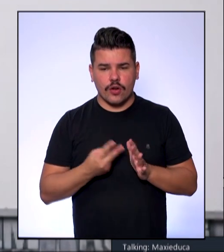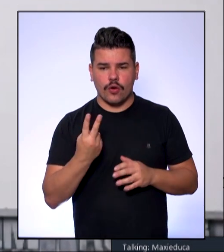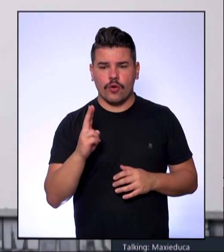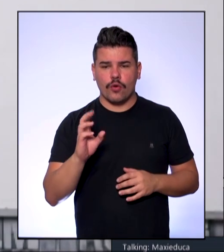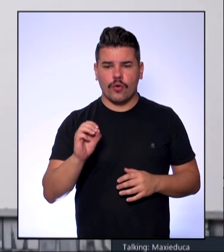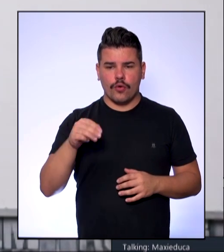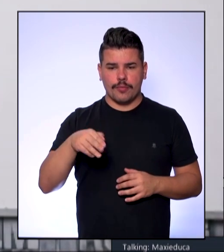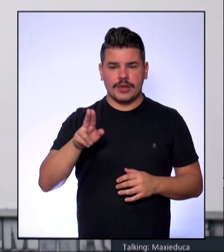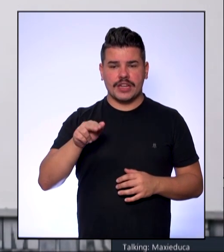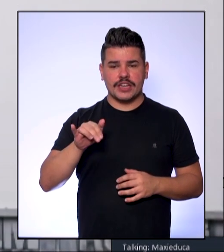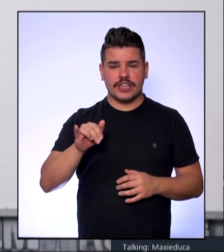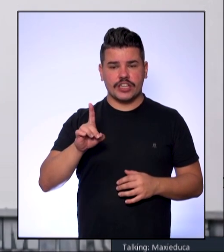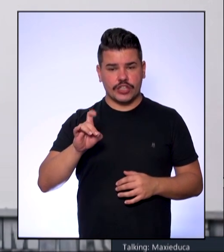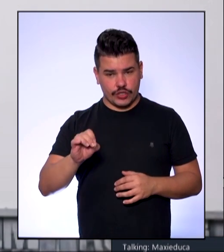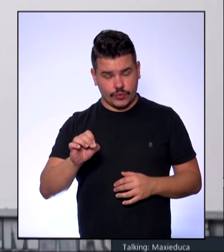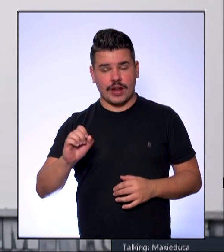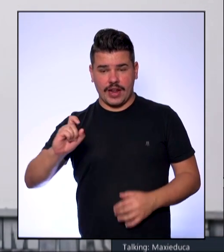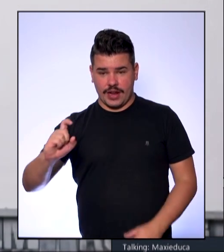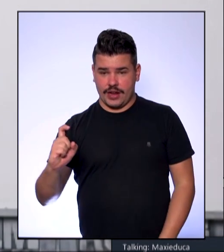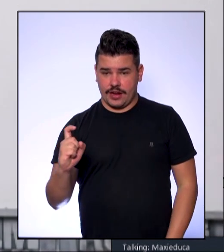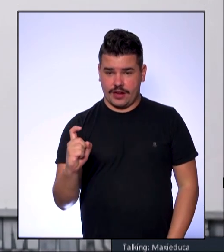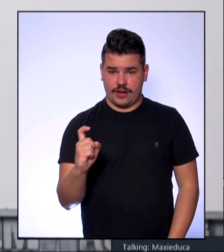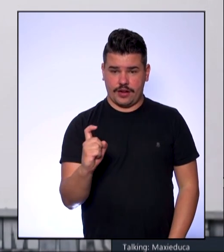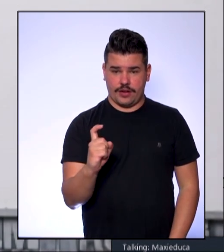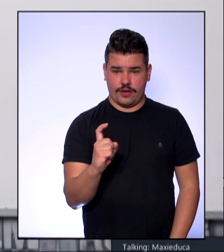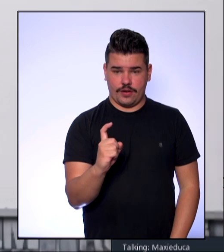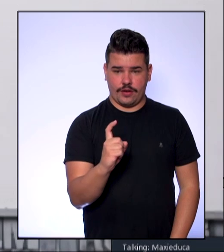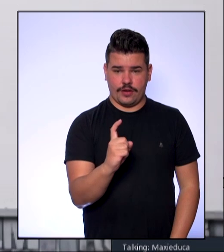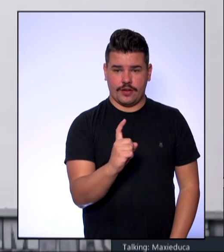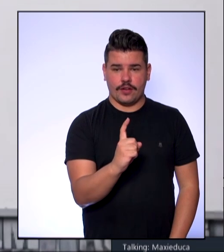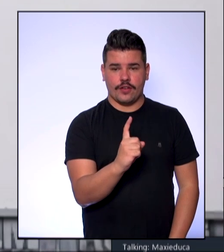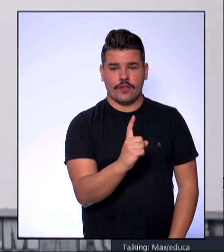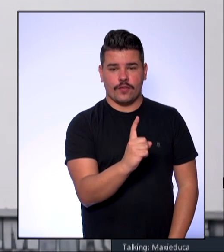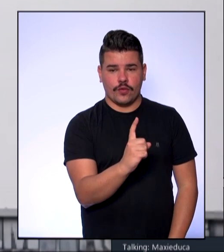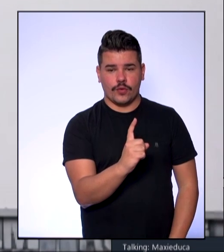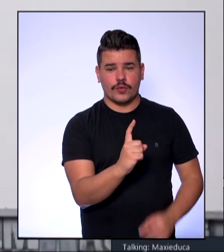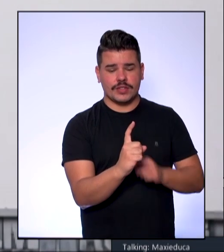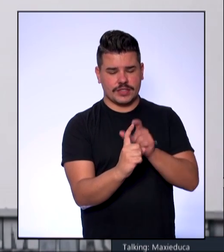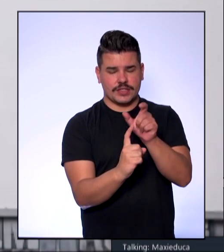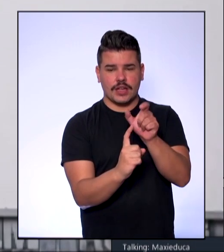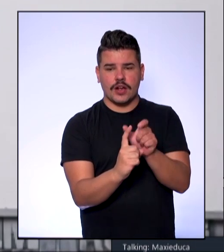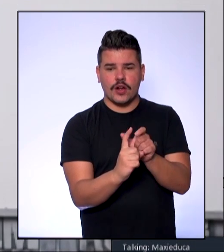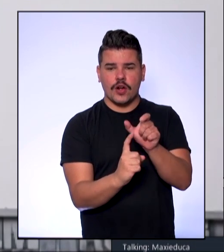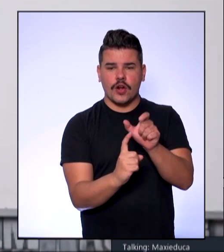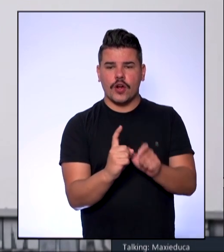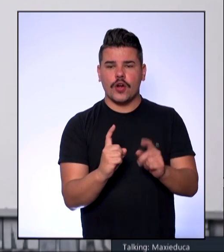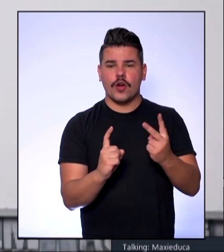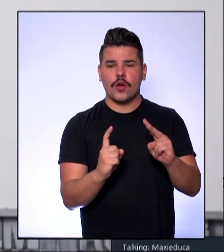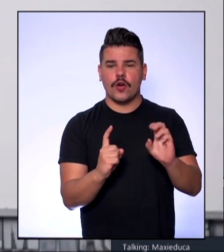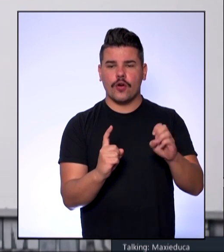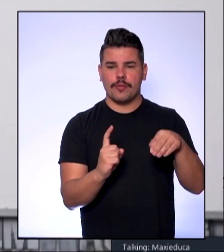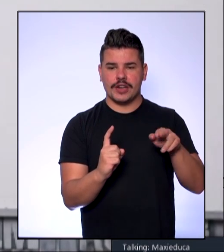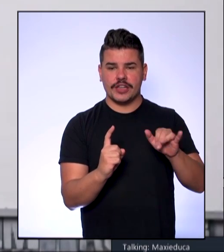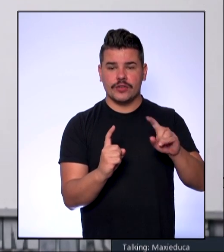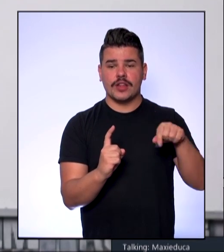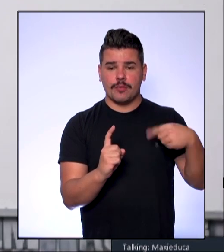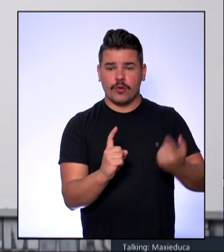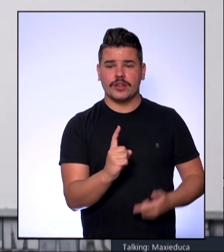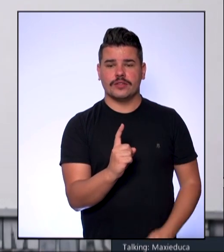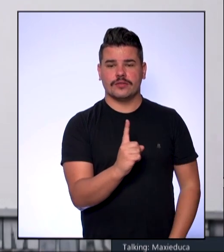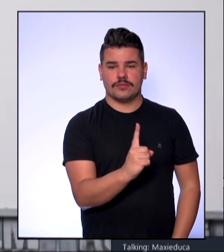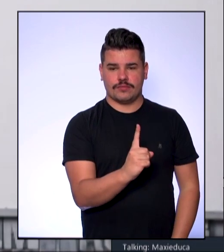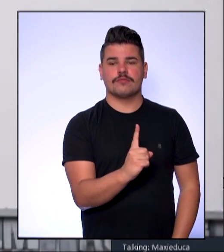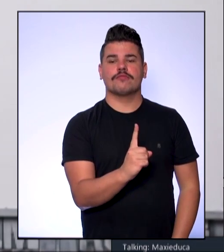né, para chegar à nossa realidade. Como nós estamos falando da pré-história da América, eu tenho que entender o seguinte: na América